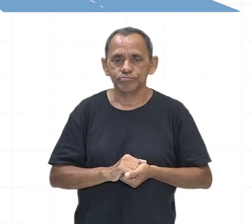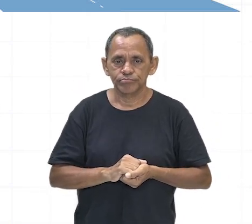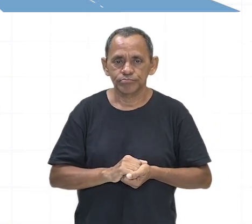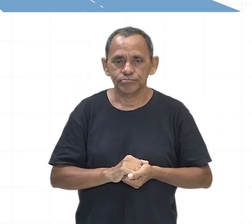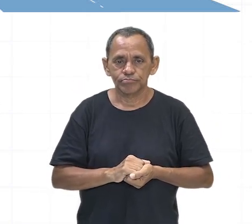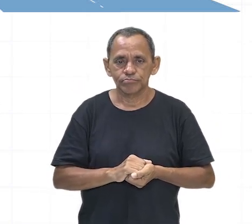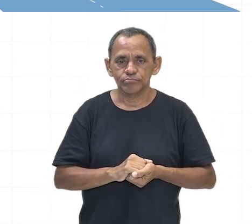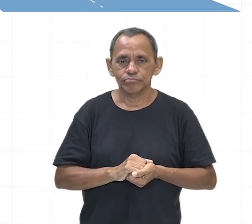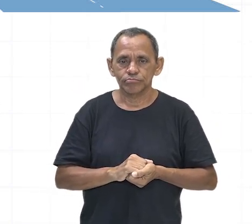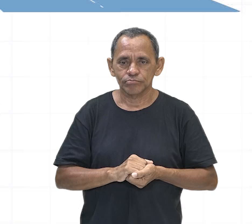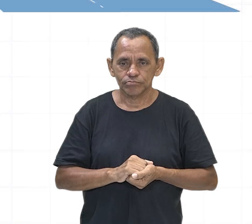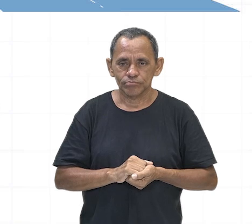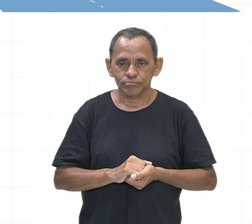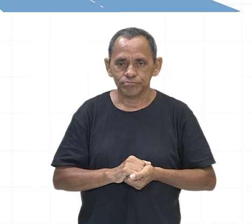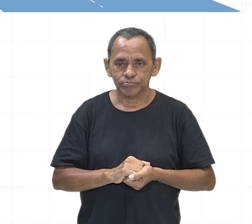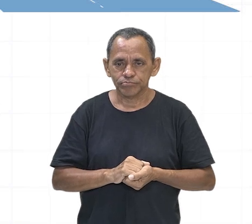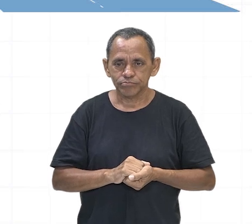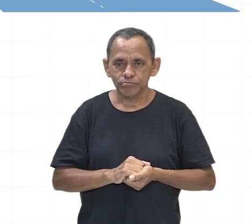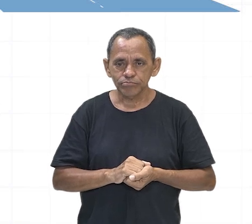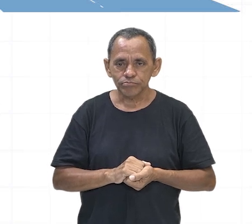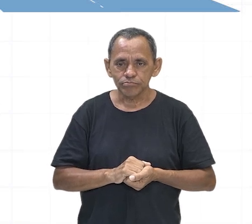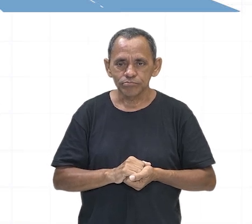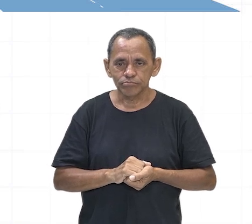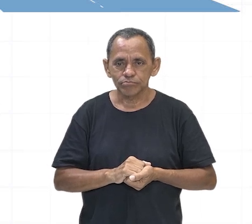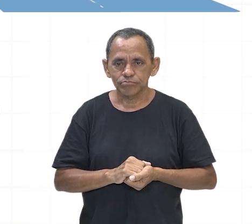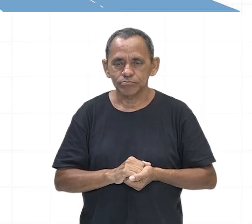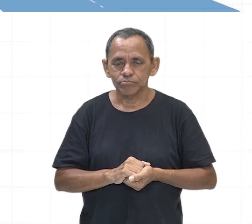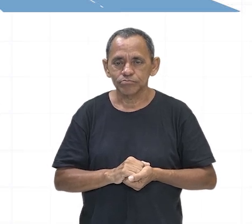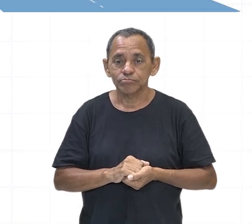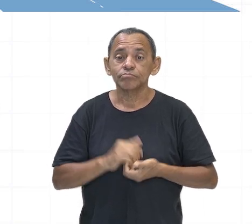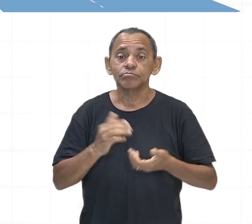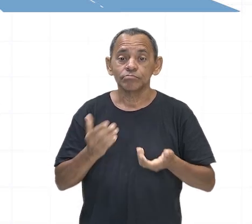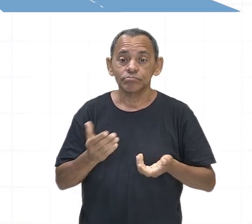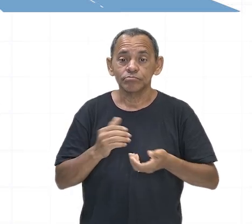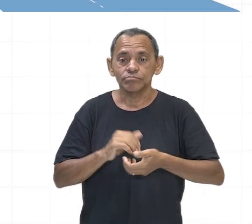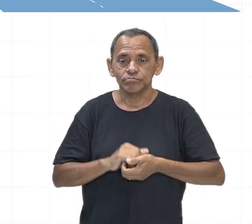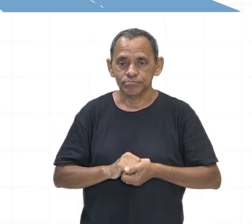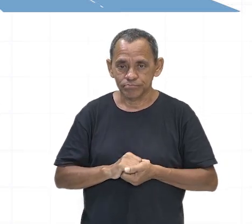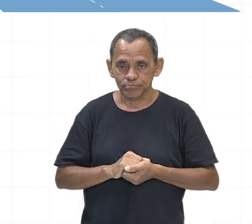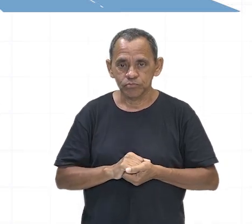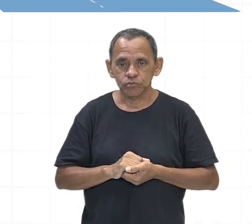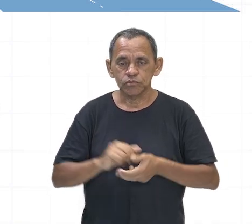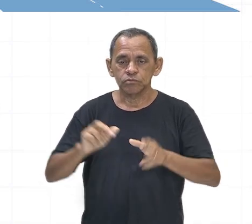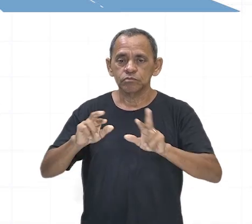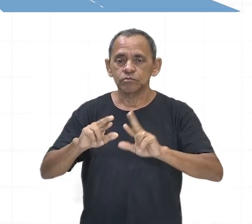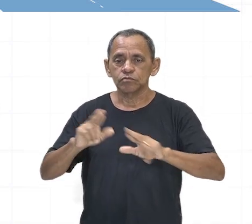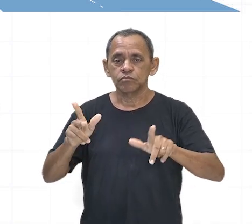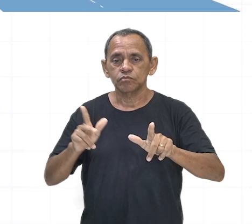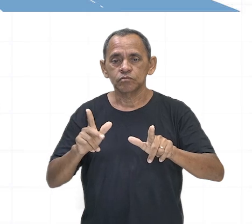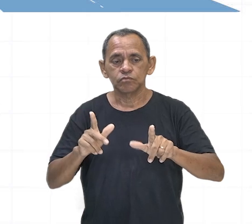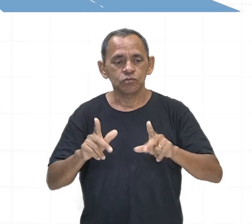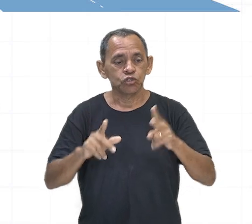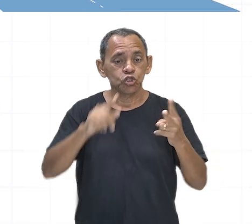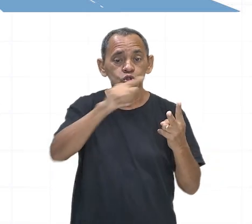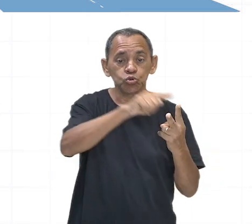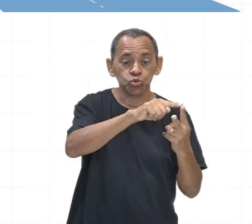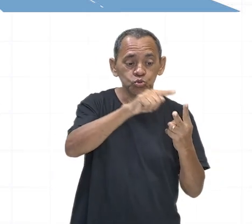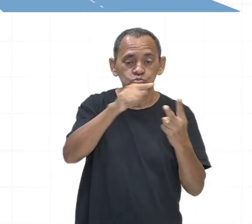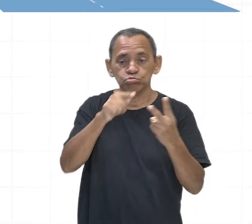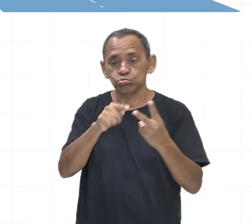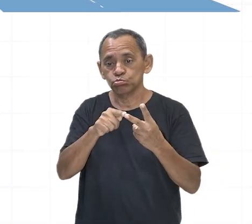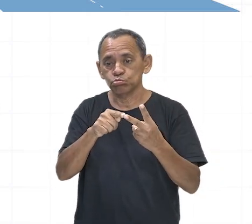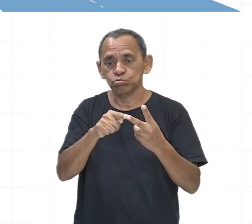essa cartela, que eu já vou ler com você, tá bom? Então, olha só, a diferença entre ética e moral. Eu provoquei você a ficar